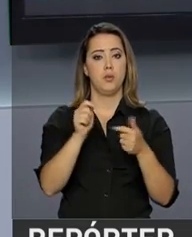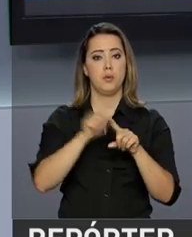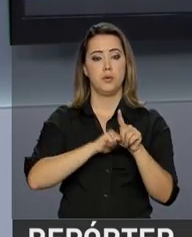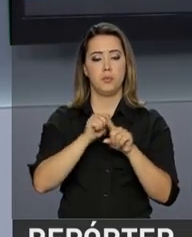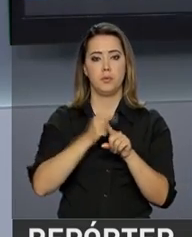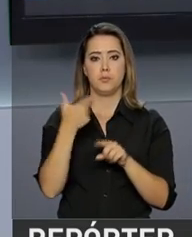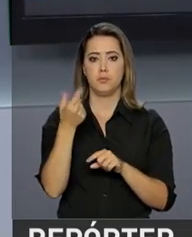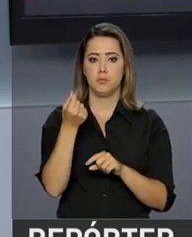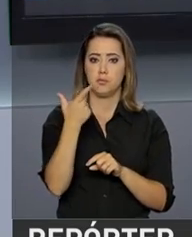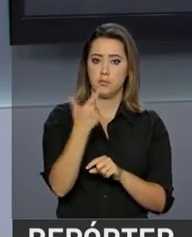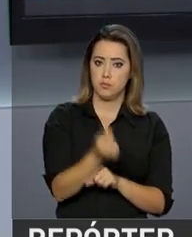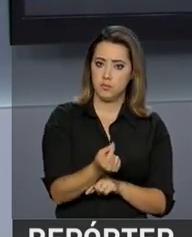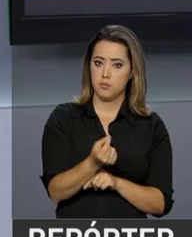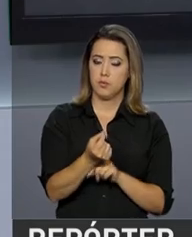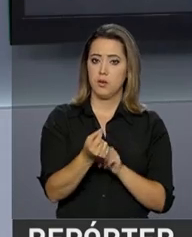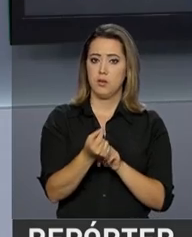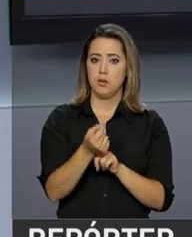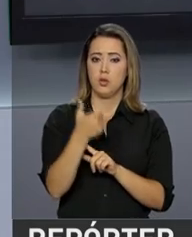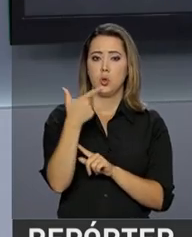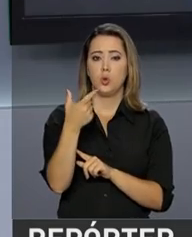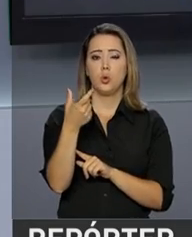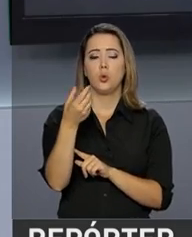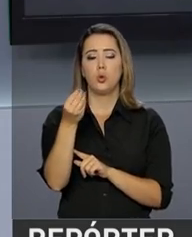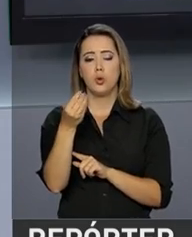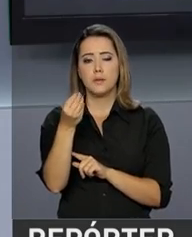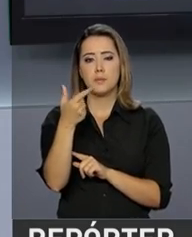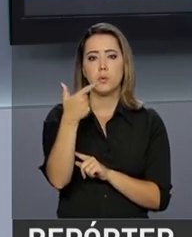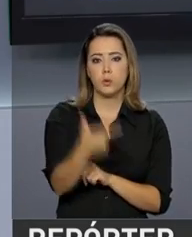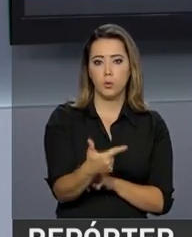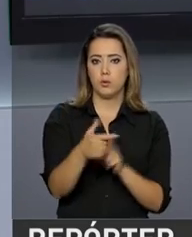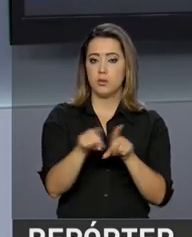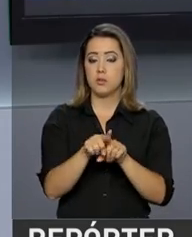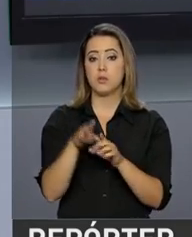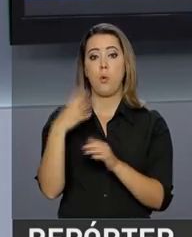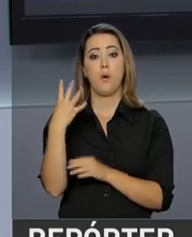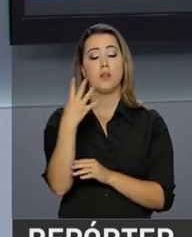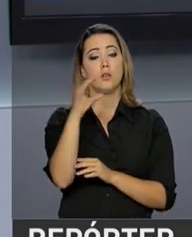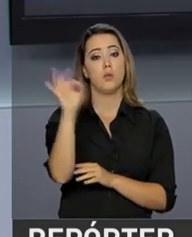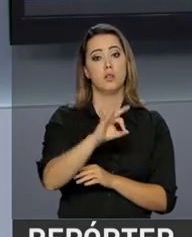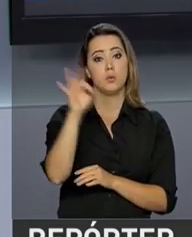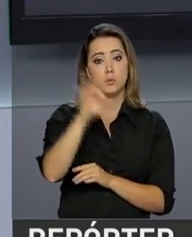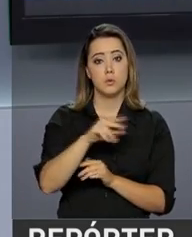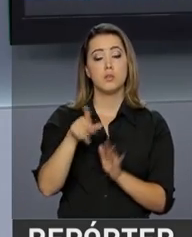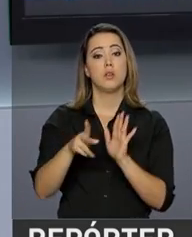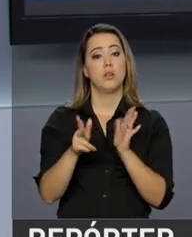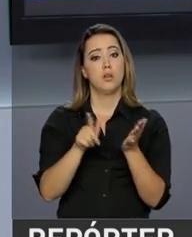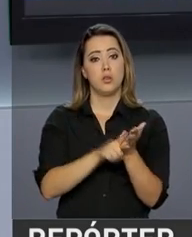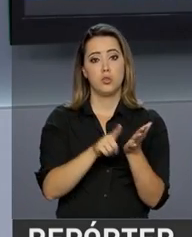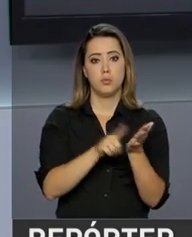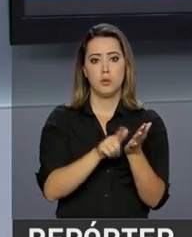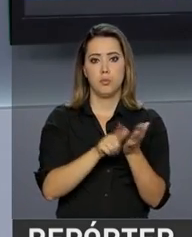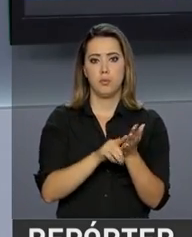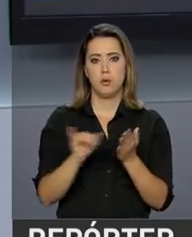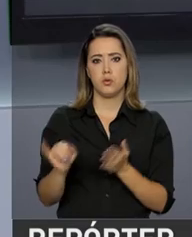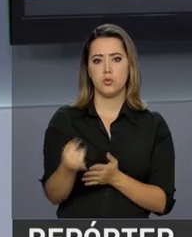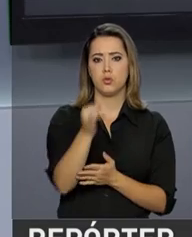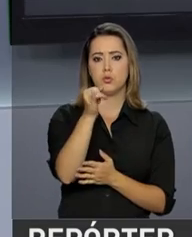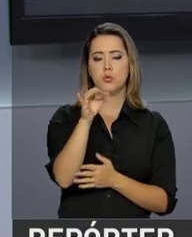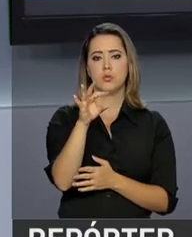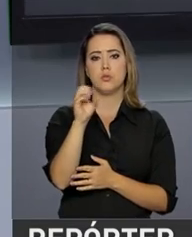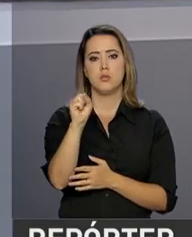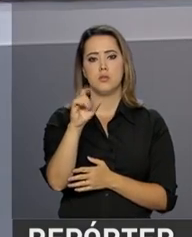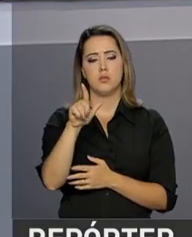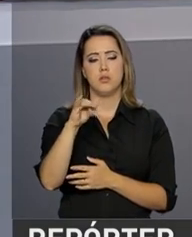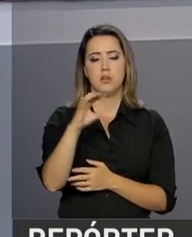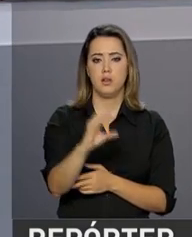2002 cerca de 44% das aplicações foram de papéis vinculados à taxa básica de juros a